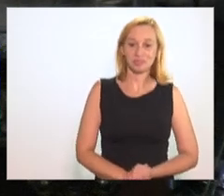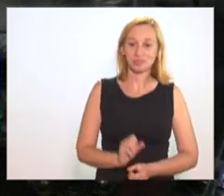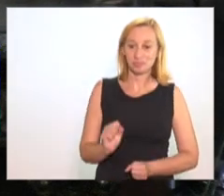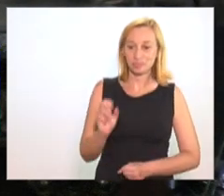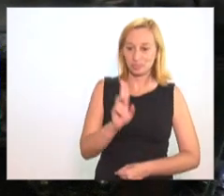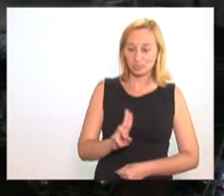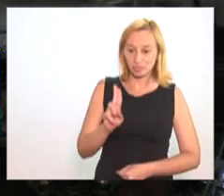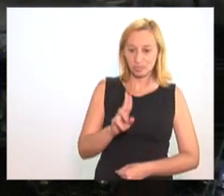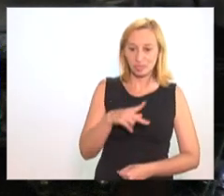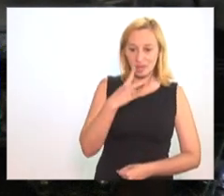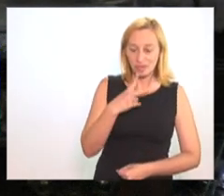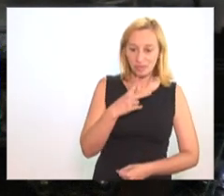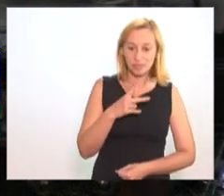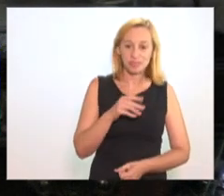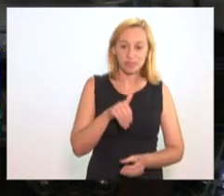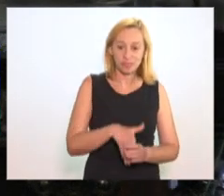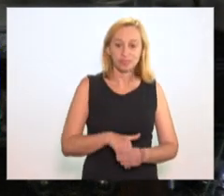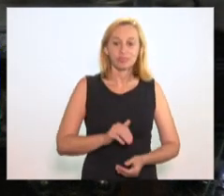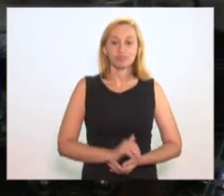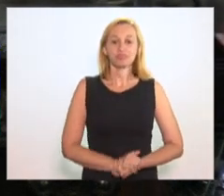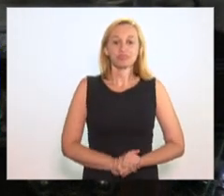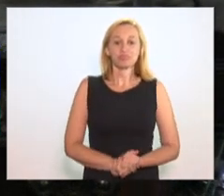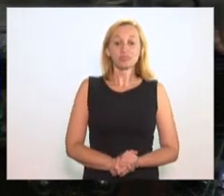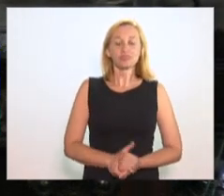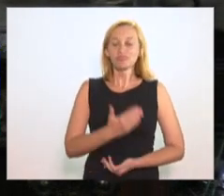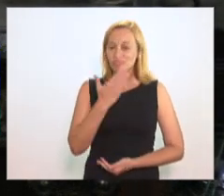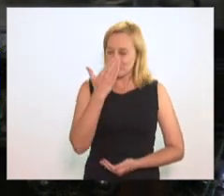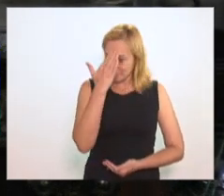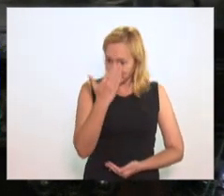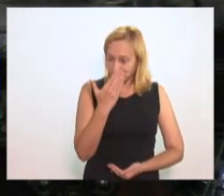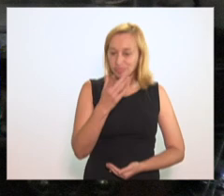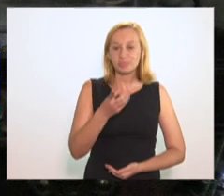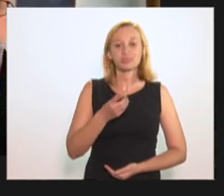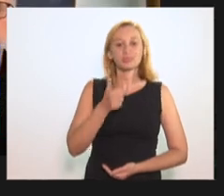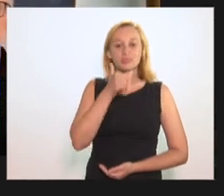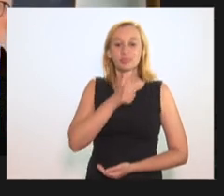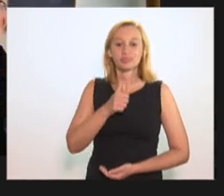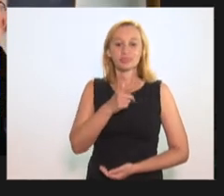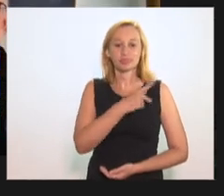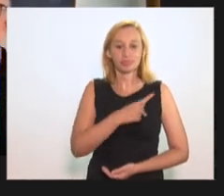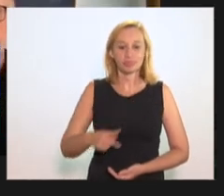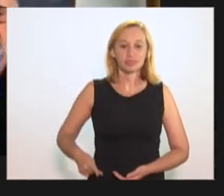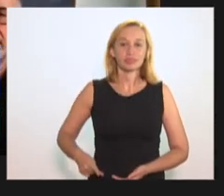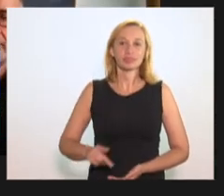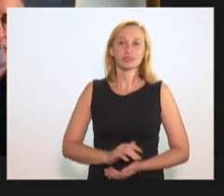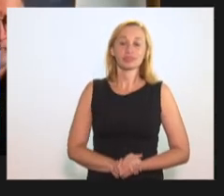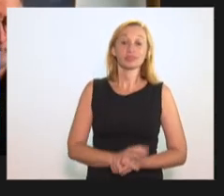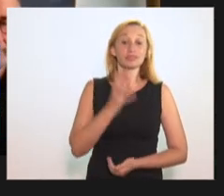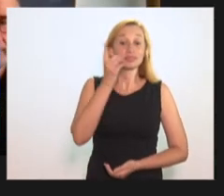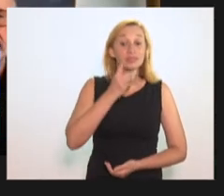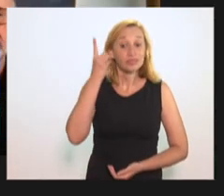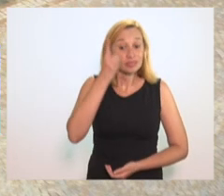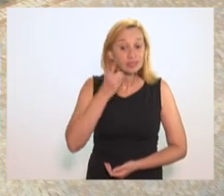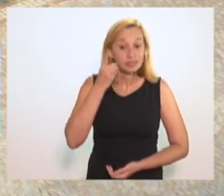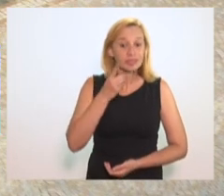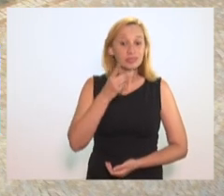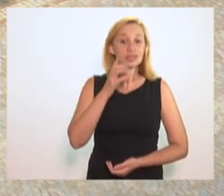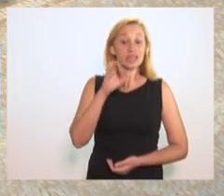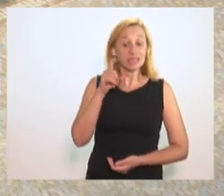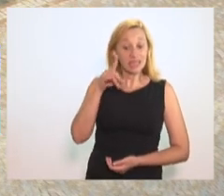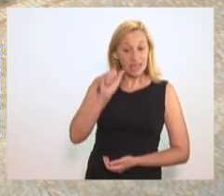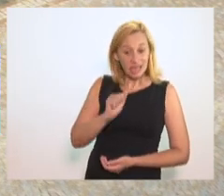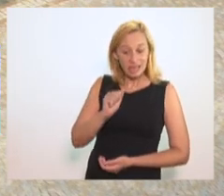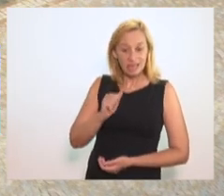uso aí da declaração de voto muito obrigada presidenta deputada Célia Jordão